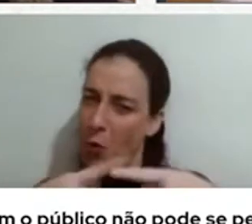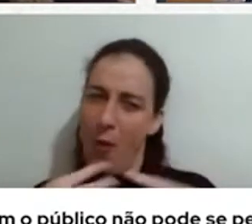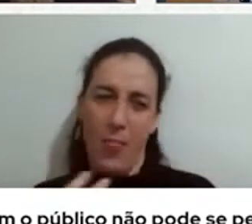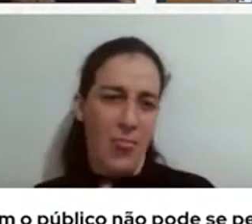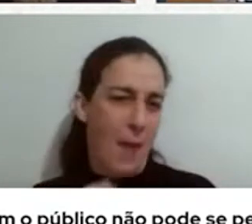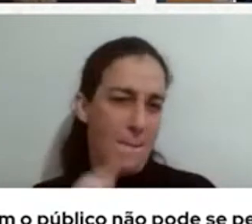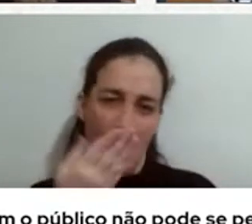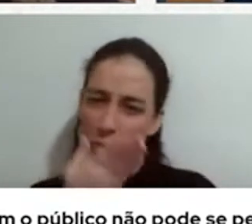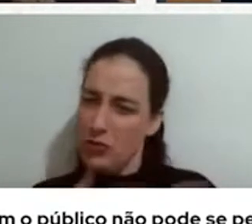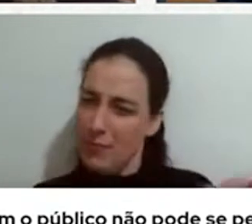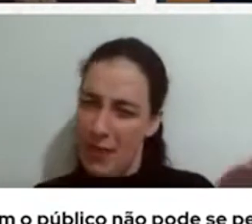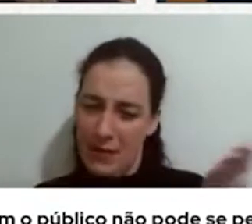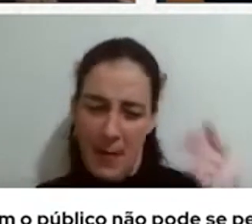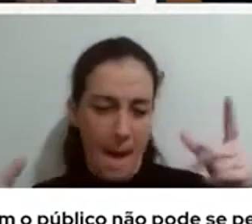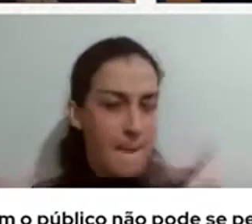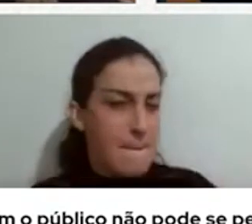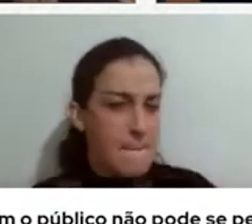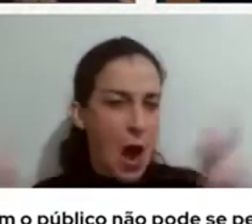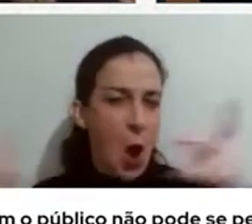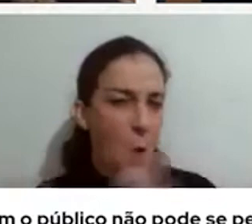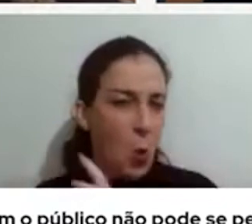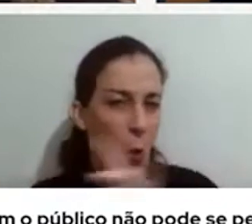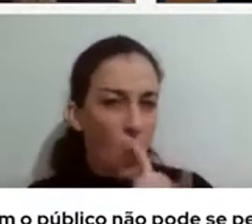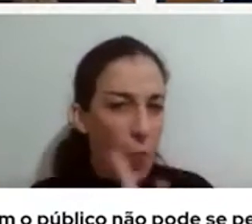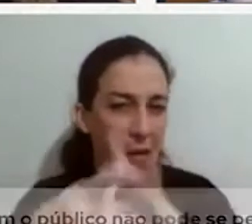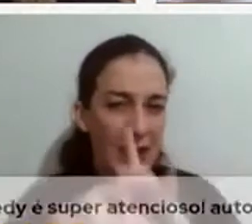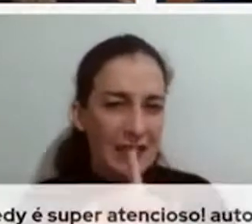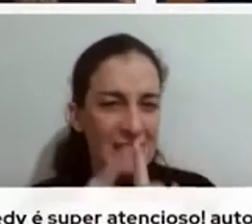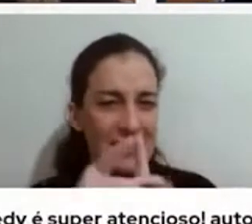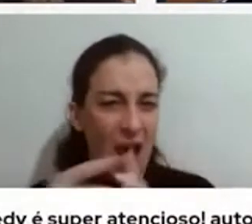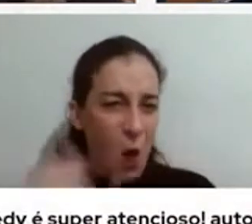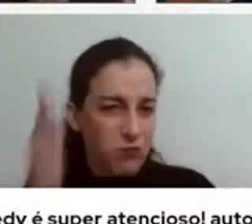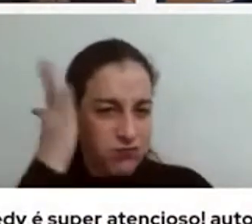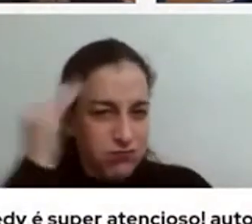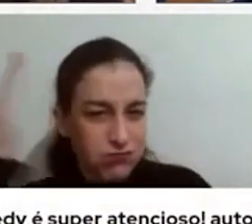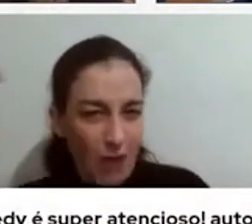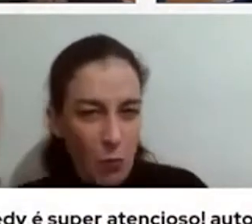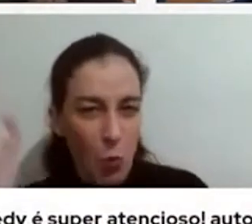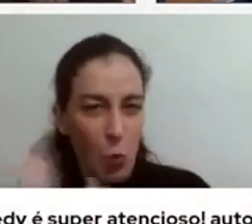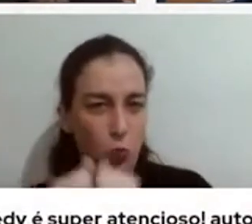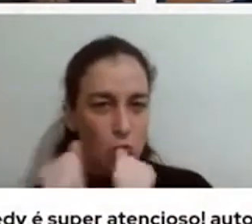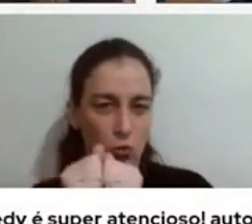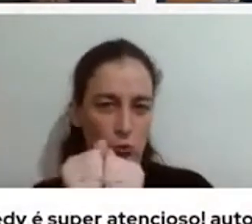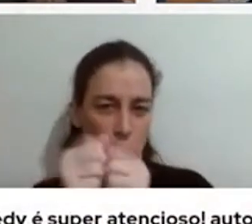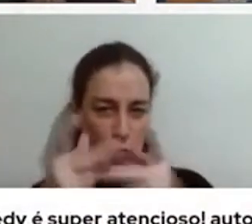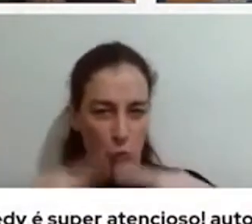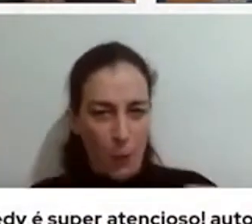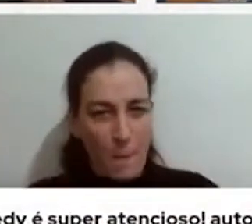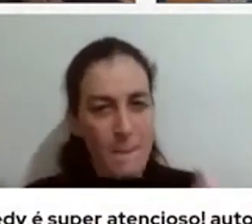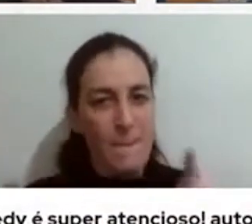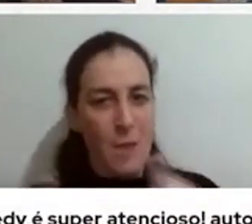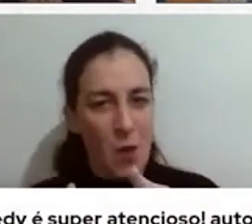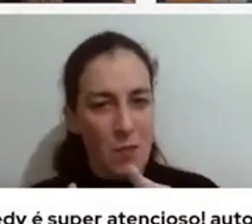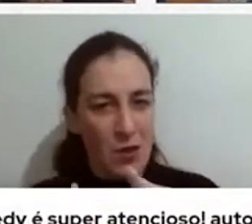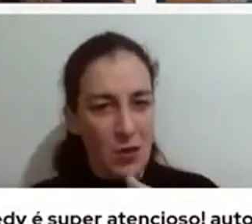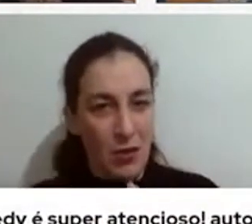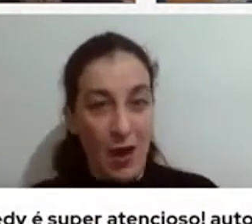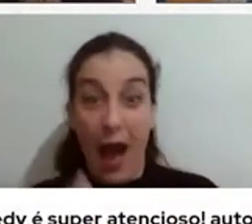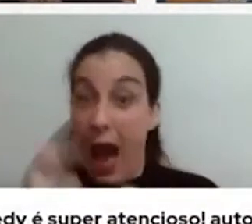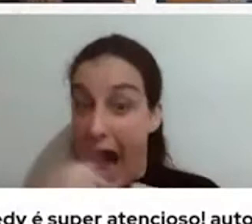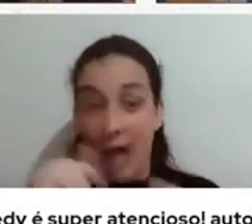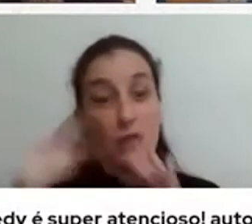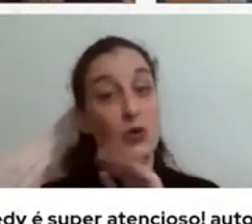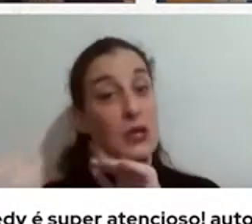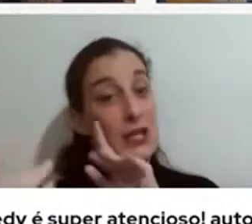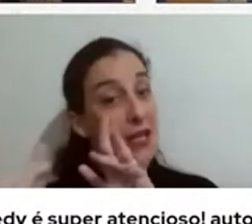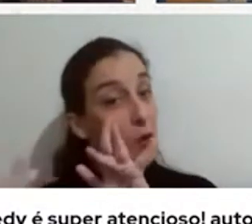maior conexão entre o artista e o seu público. Esse, de fato, é o verdadeiro sucesso. Eu acho que vem de encontro que tu estava falando antes,